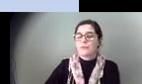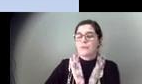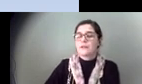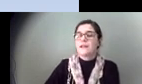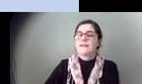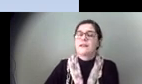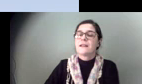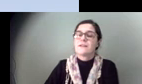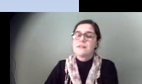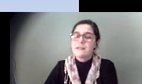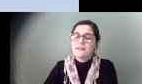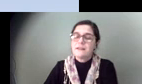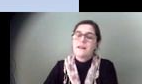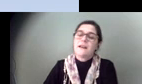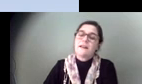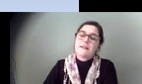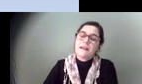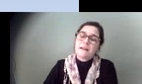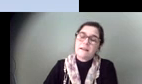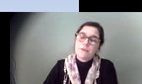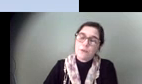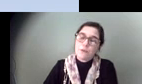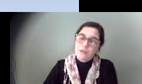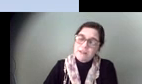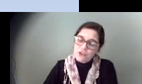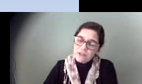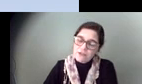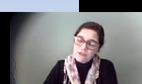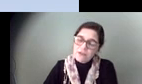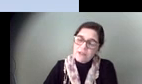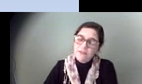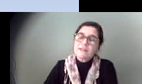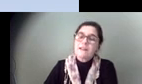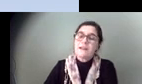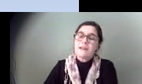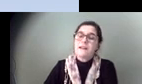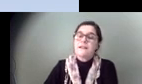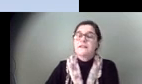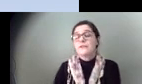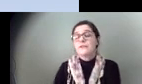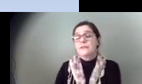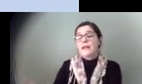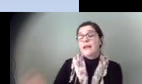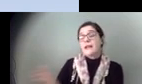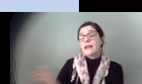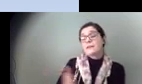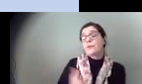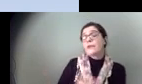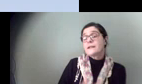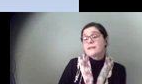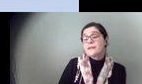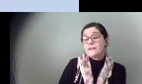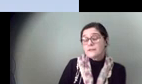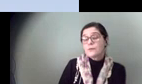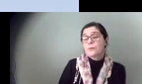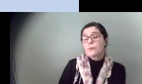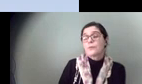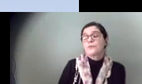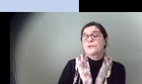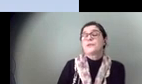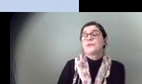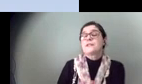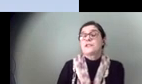acabou, né? Tem a visita, tem esses registros que ele vai fazer, teve essa conversa antes